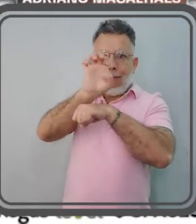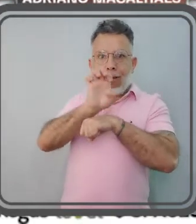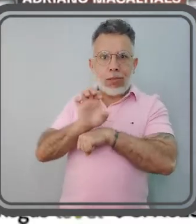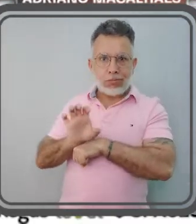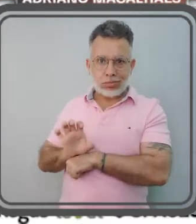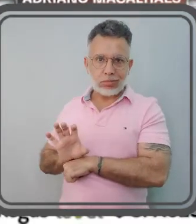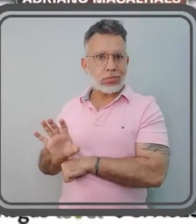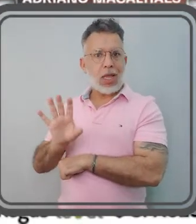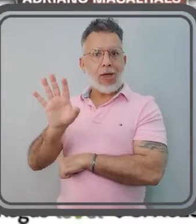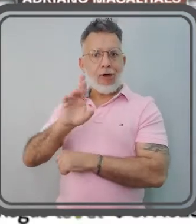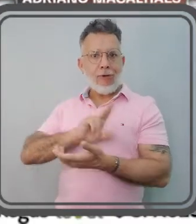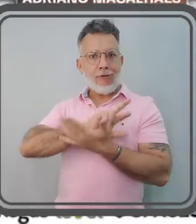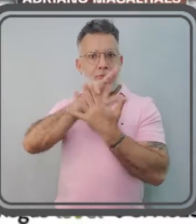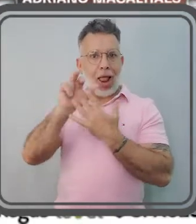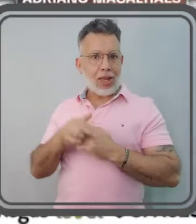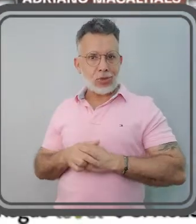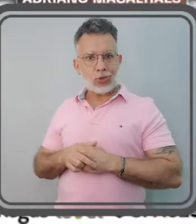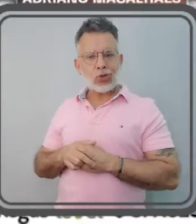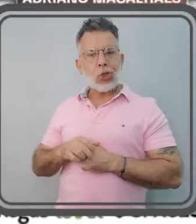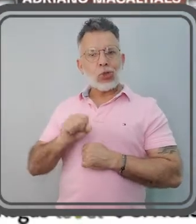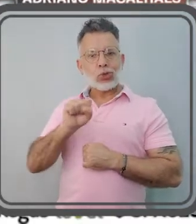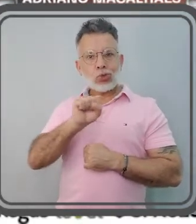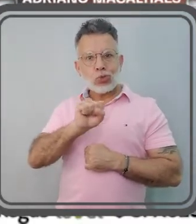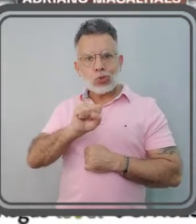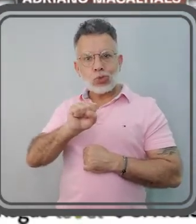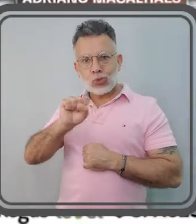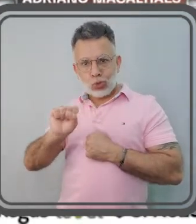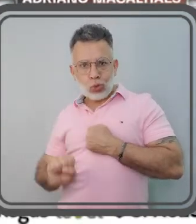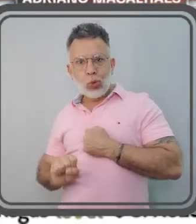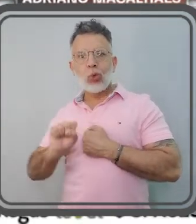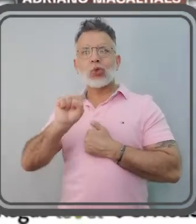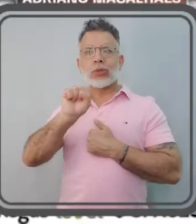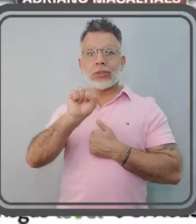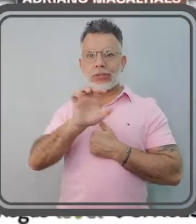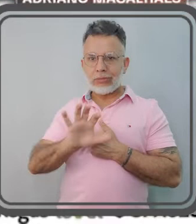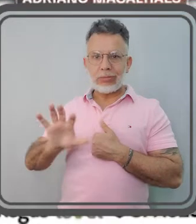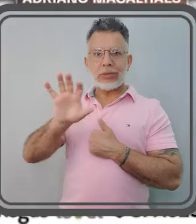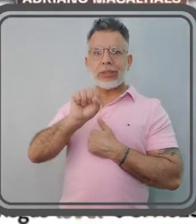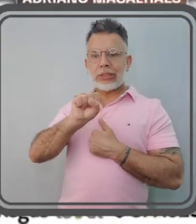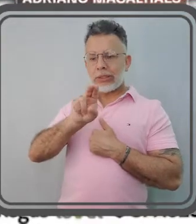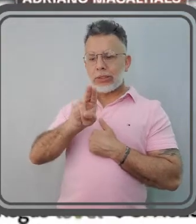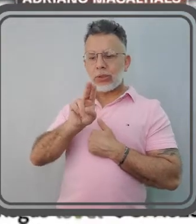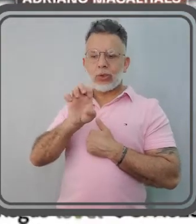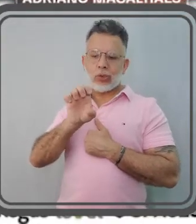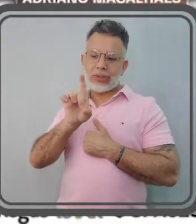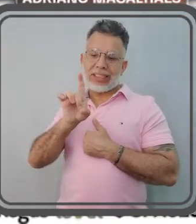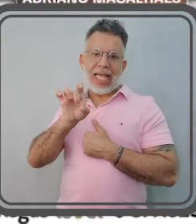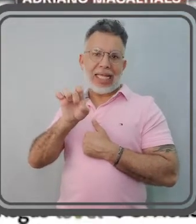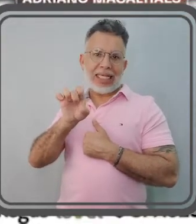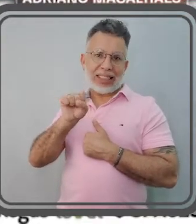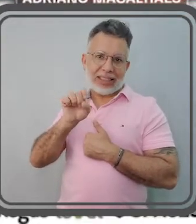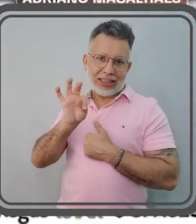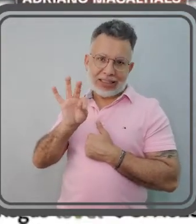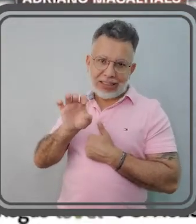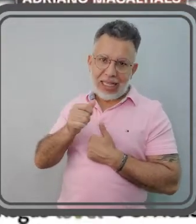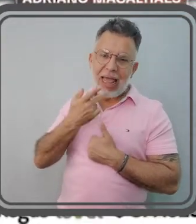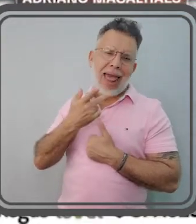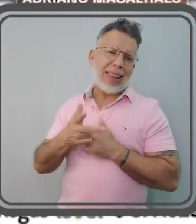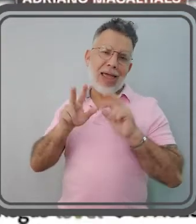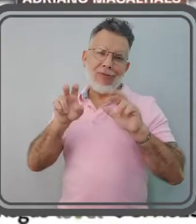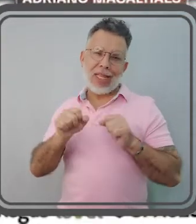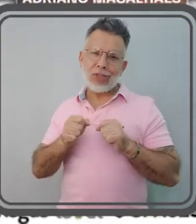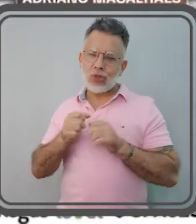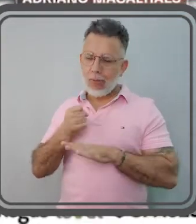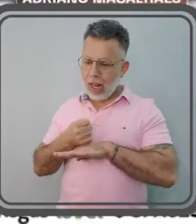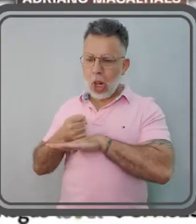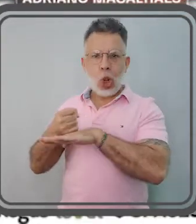de locomoção, logística, né? Um monte de coisa que acaba saindo aqui da Splash. Então, essa transferência de know-how o tempo inteiro, né? O